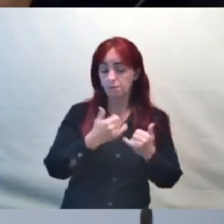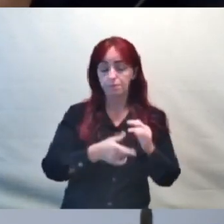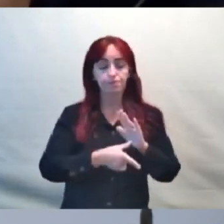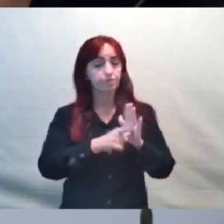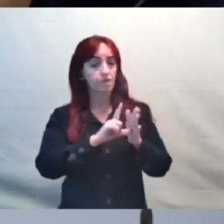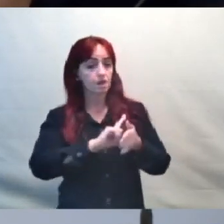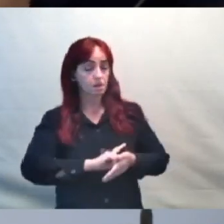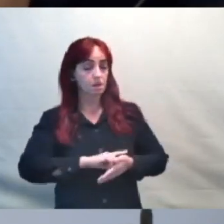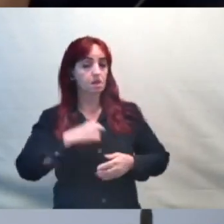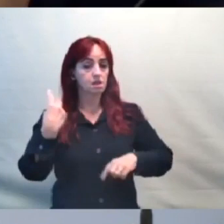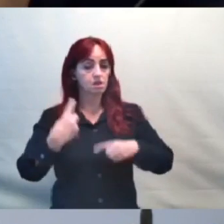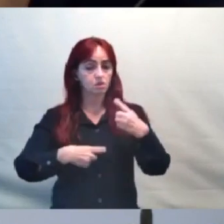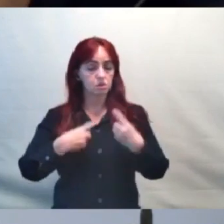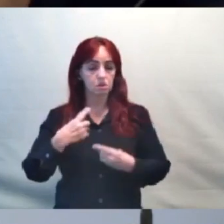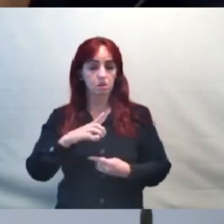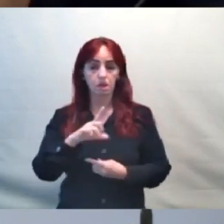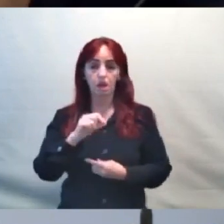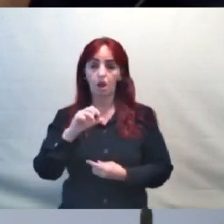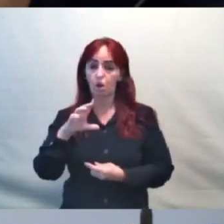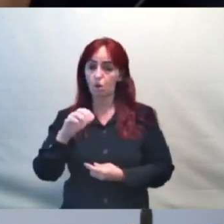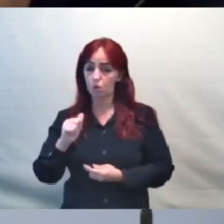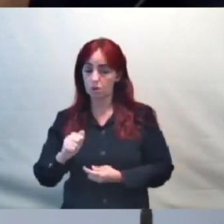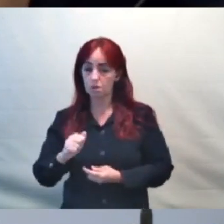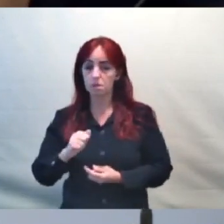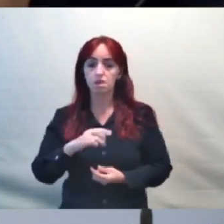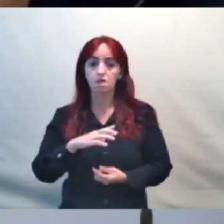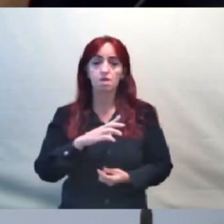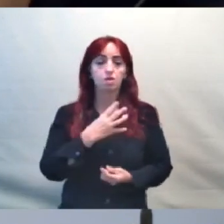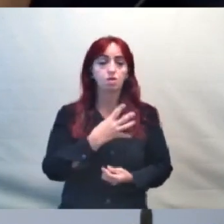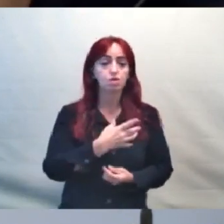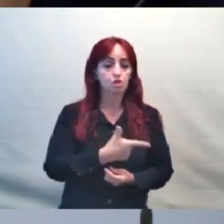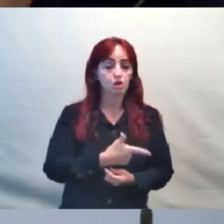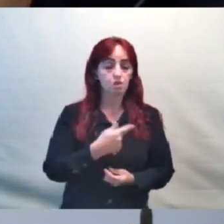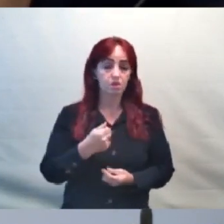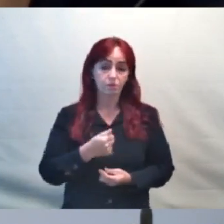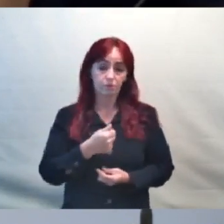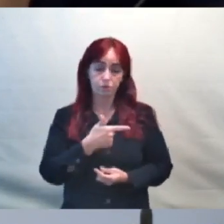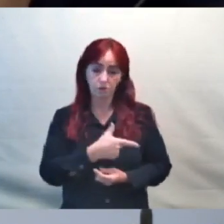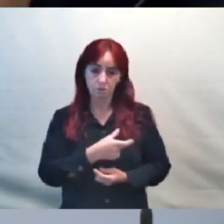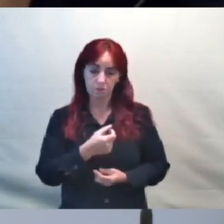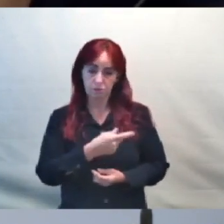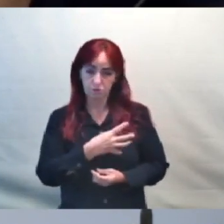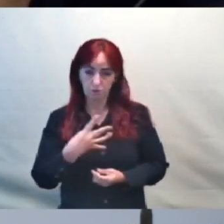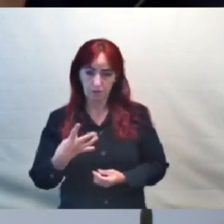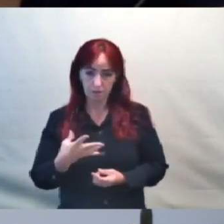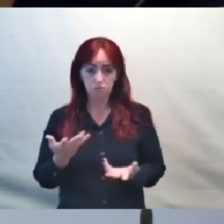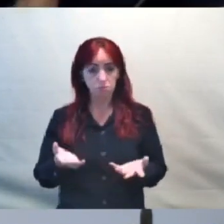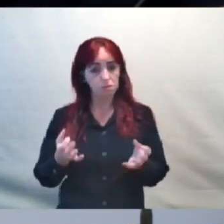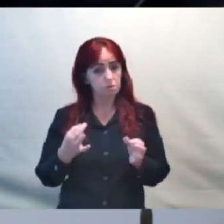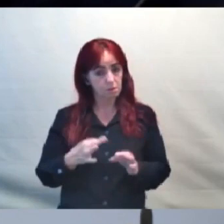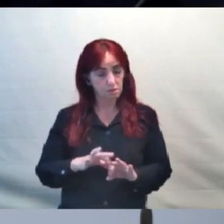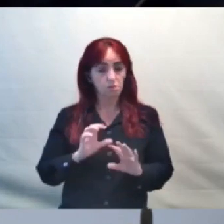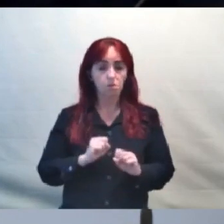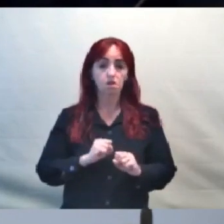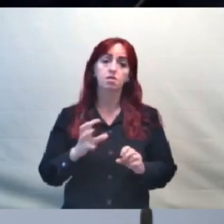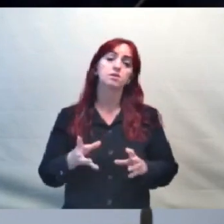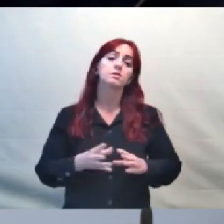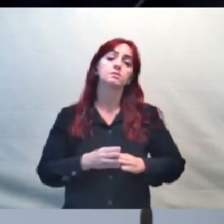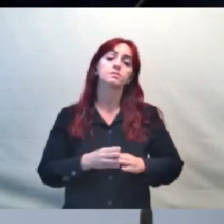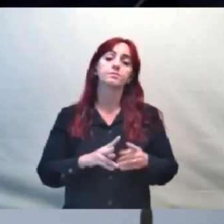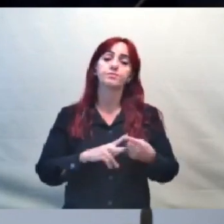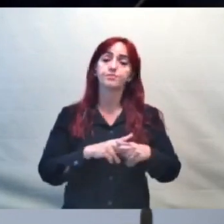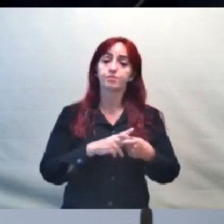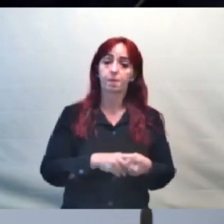2024, certamente era mais fácil de tentar compor. Então, assim, eu vou entrar em contato com a senhora especificamente sobre